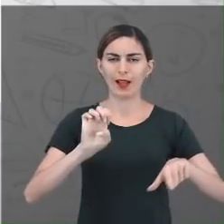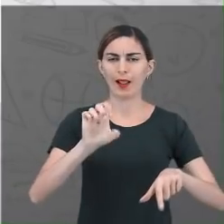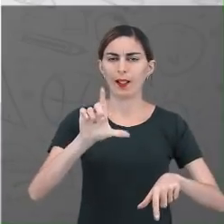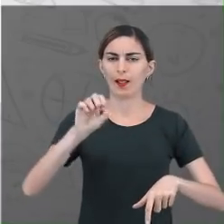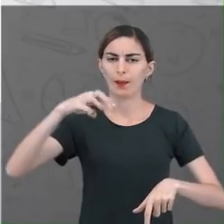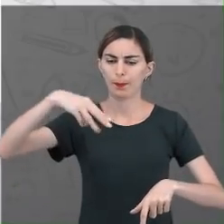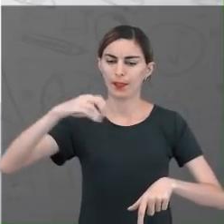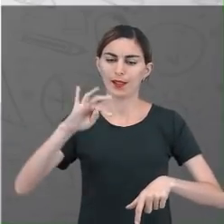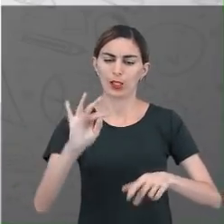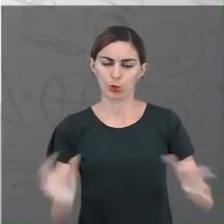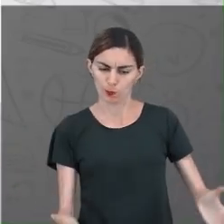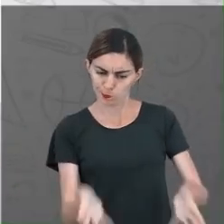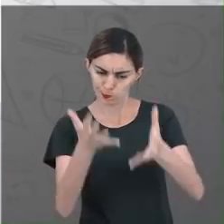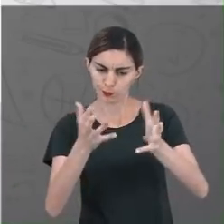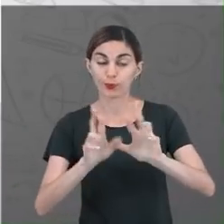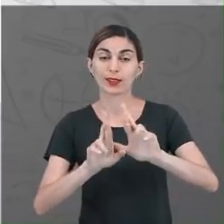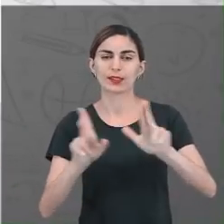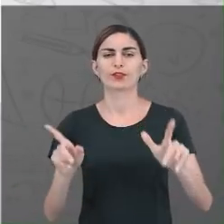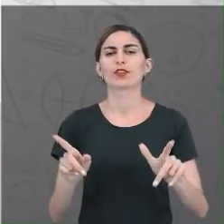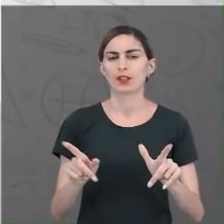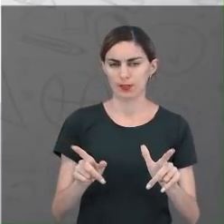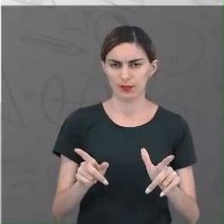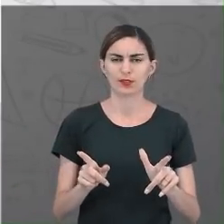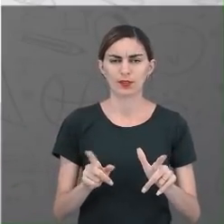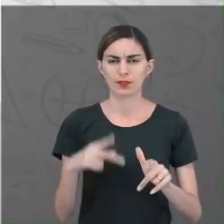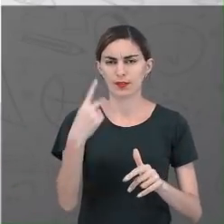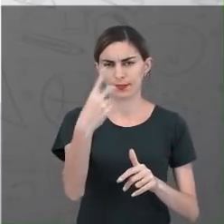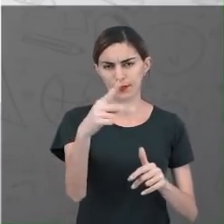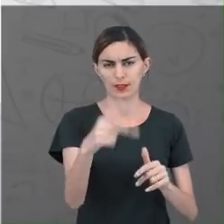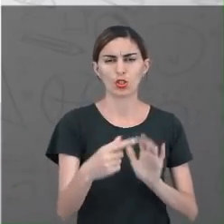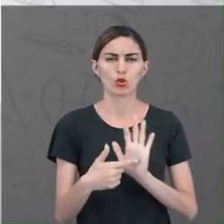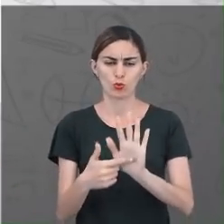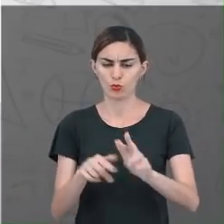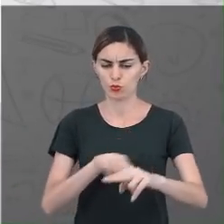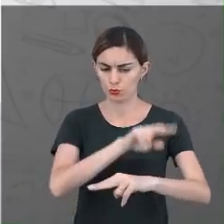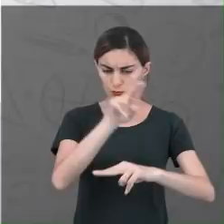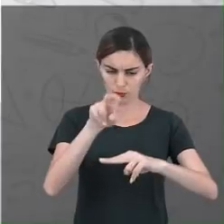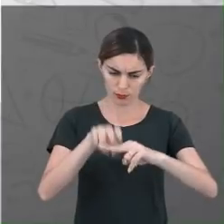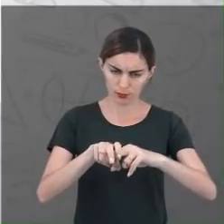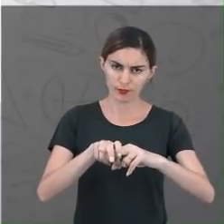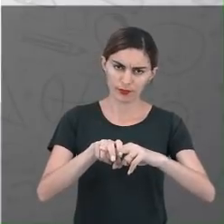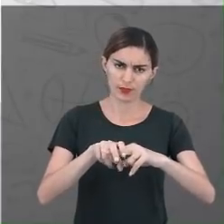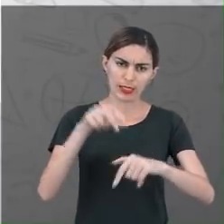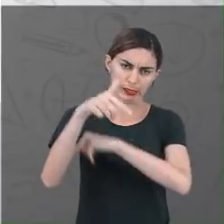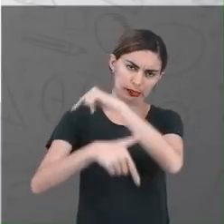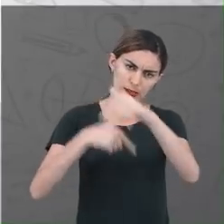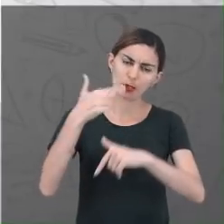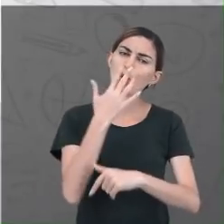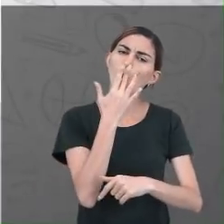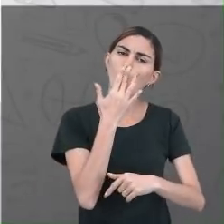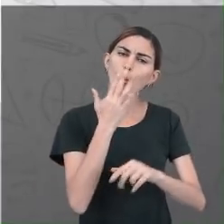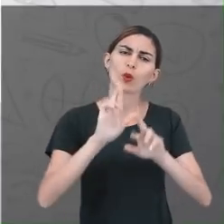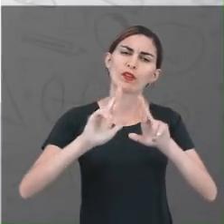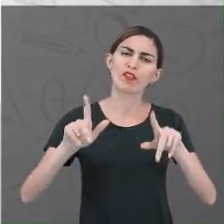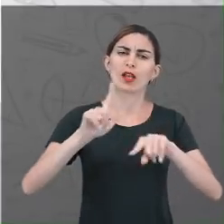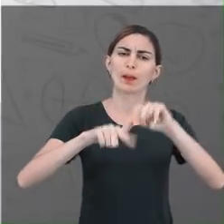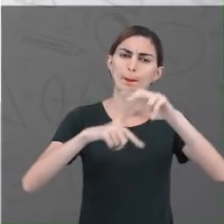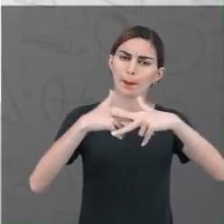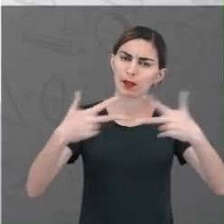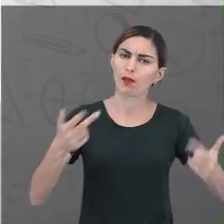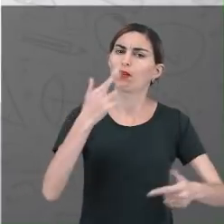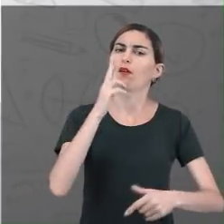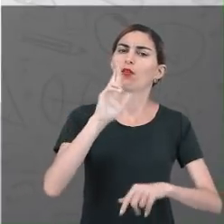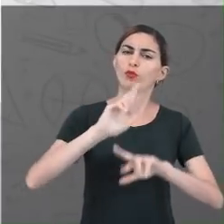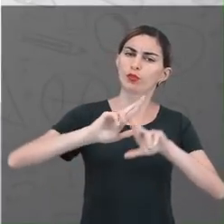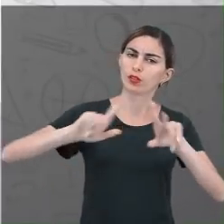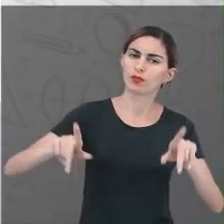o destaque necessário. Então, nesse caso aqui eu trouxe o trono, onde é trabalhada uma cor diferente, um material diferente, e